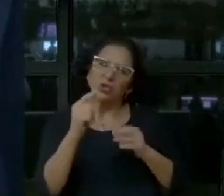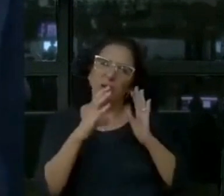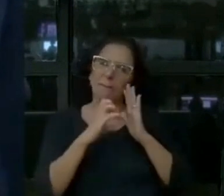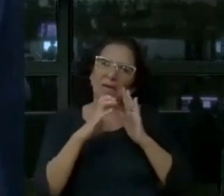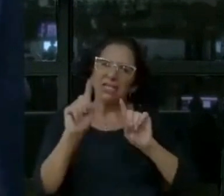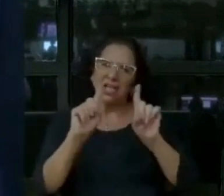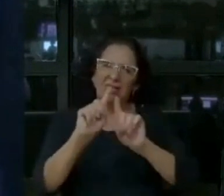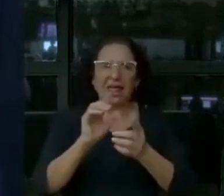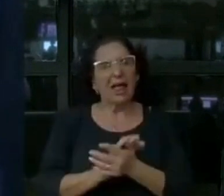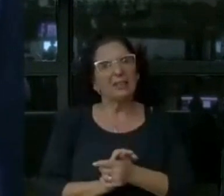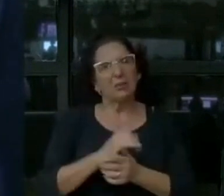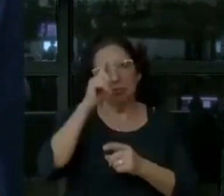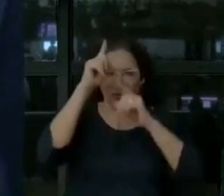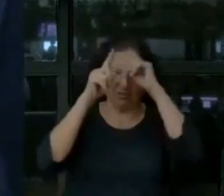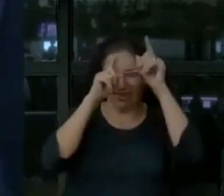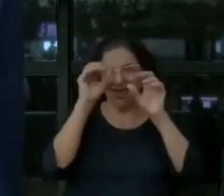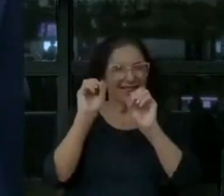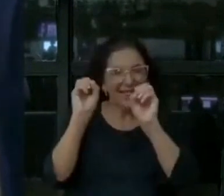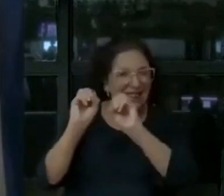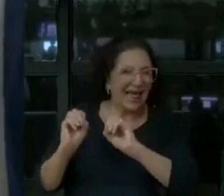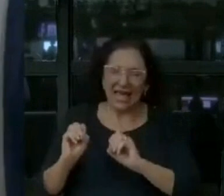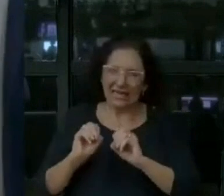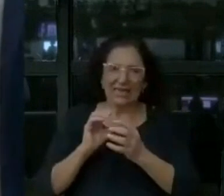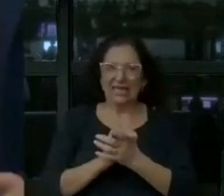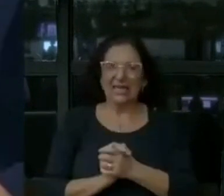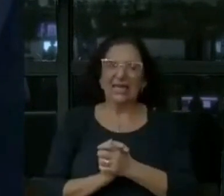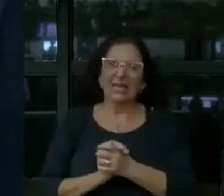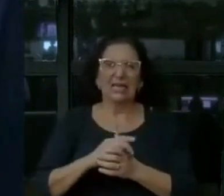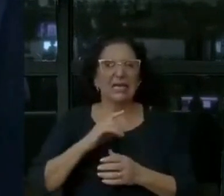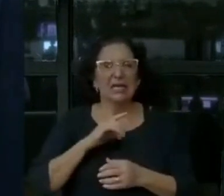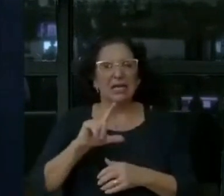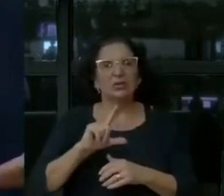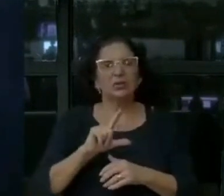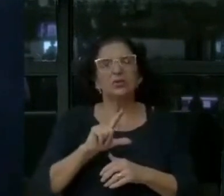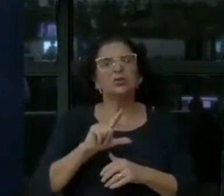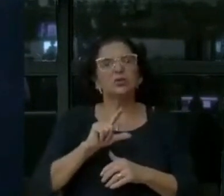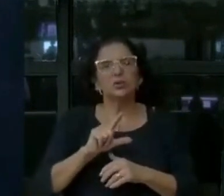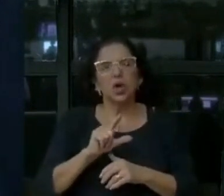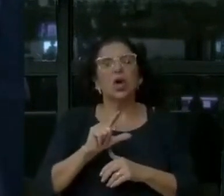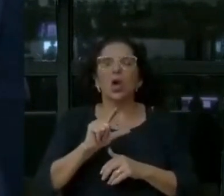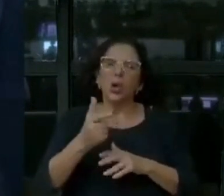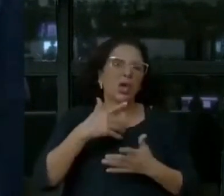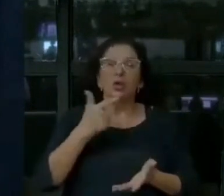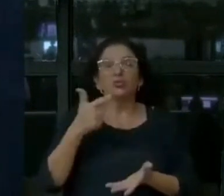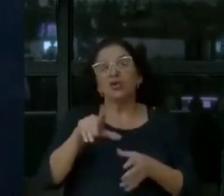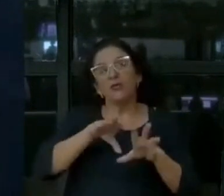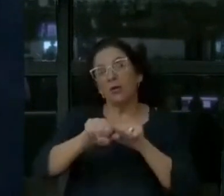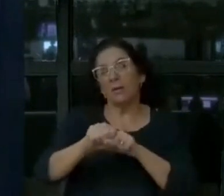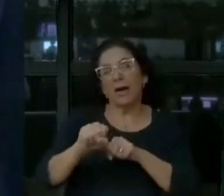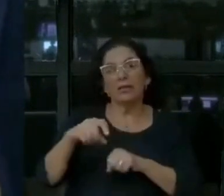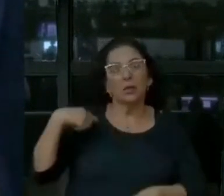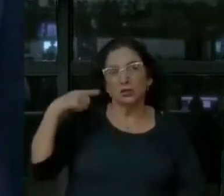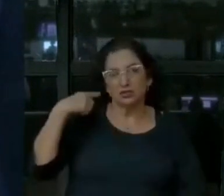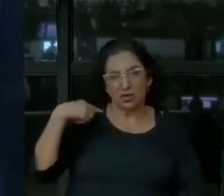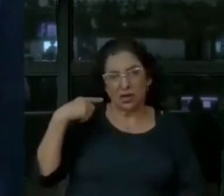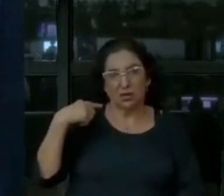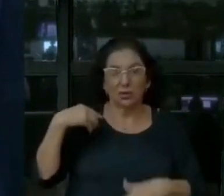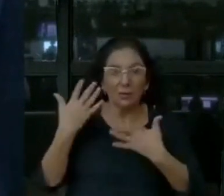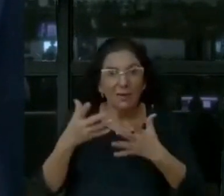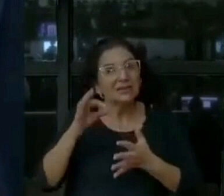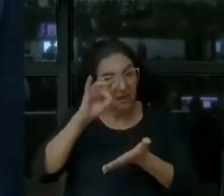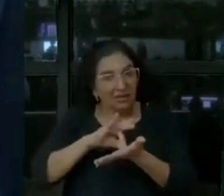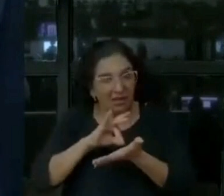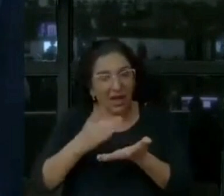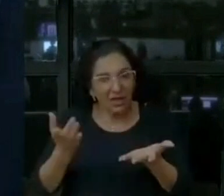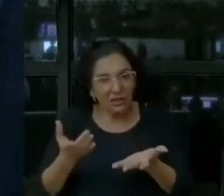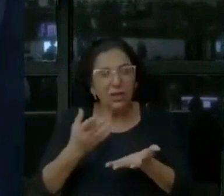uma questão ideológica. Não sou nem de esquerda, nem de direita, e isso incomoda muita gente, mas essa é a grande verdade.